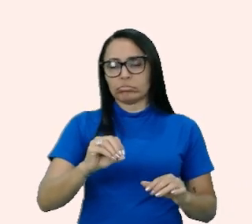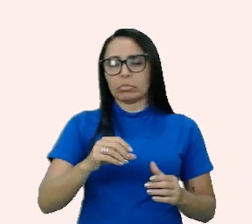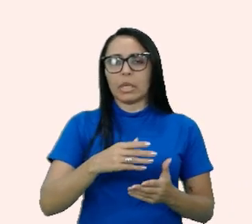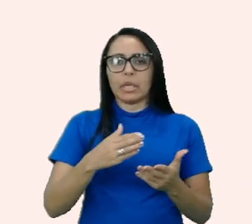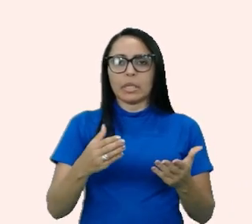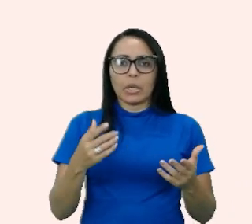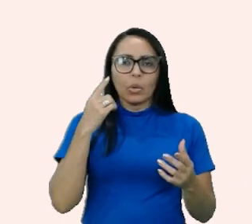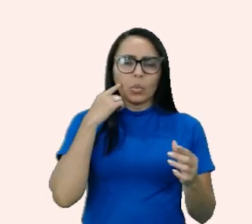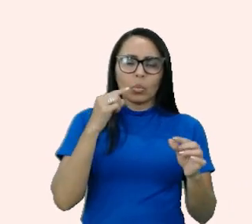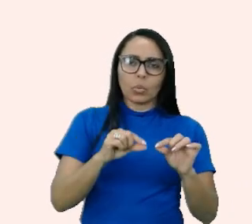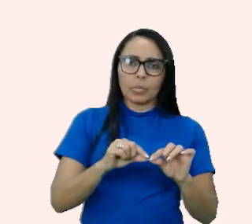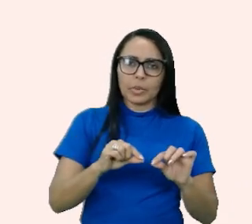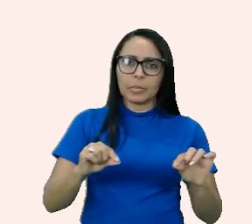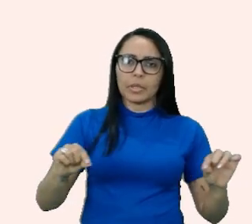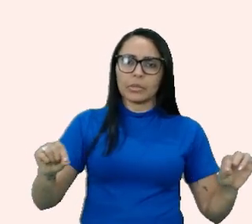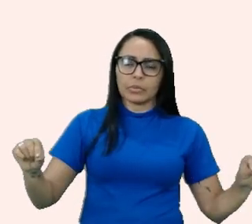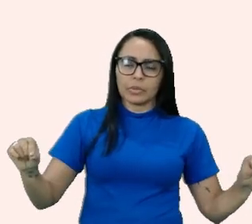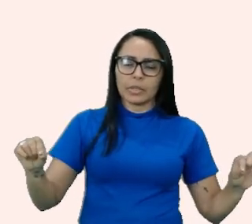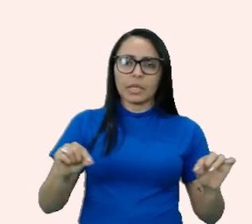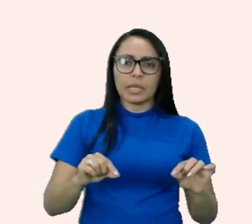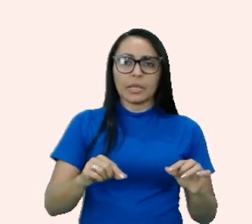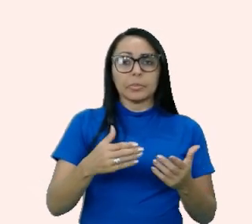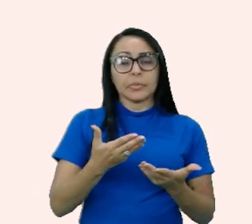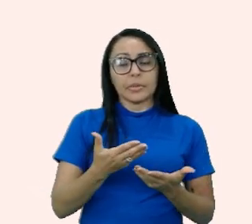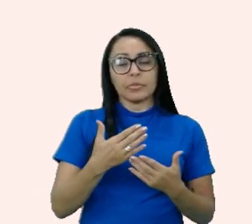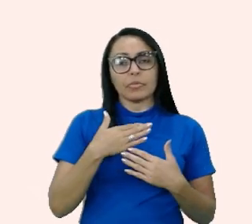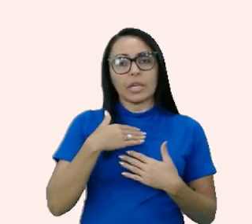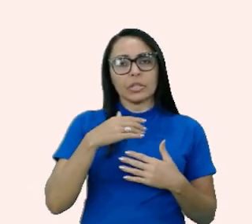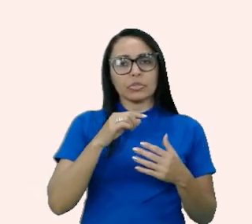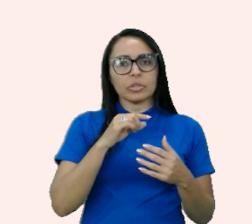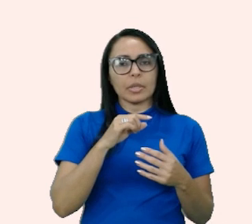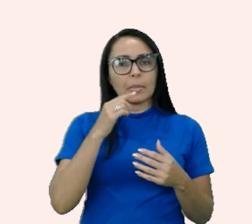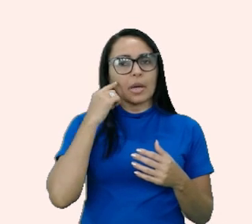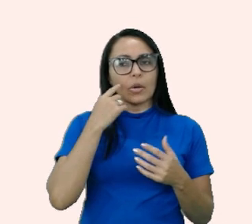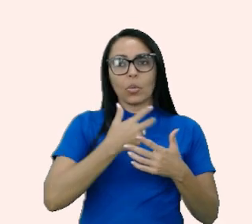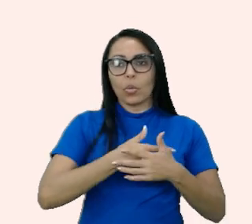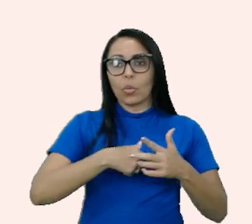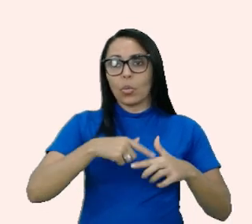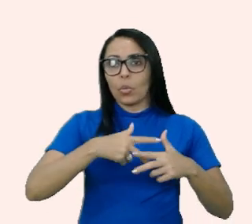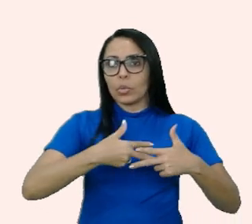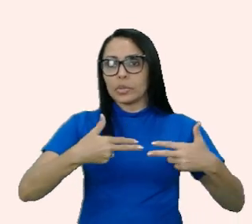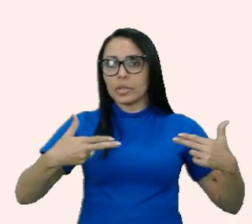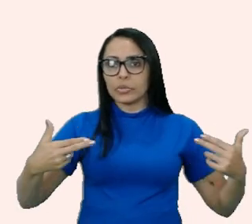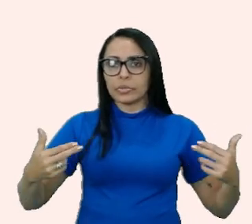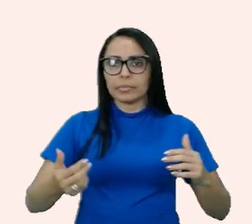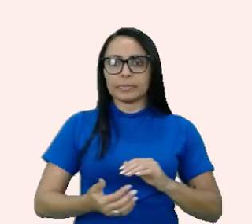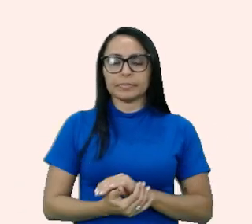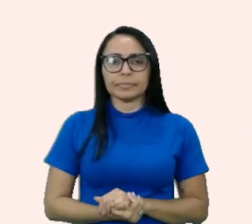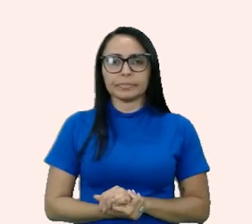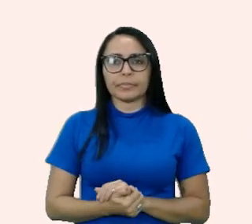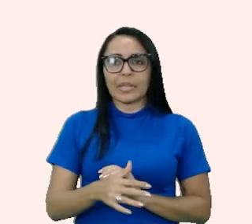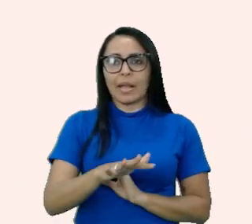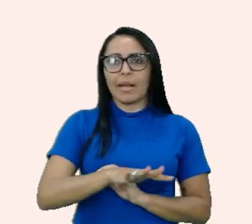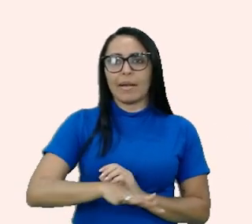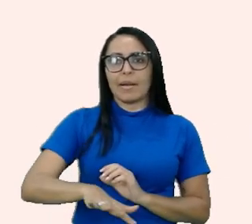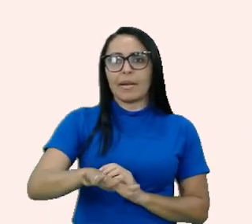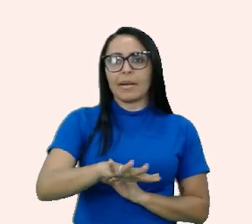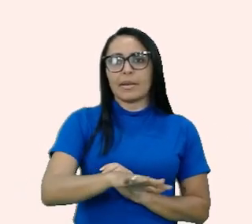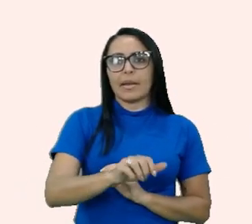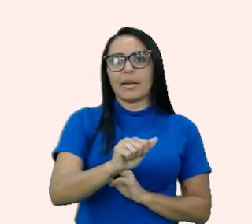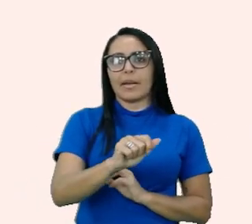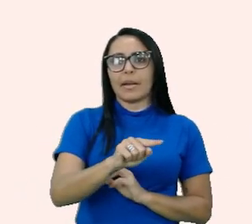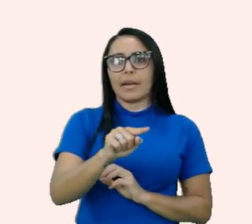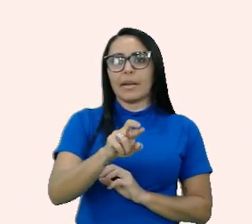grandeza comprimento me faz medir coisas, beleza? Olha só, área é